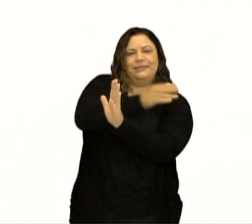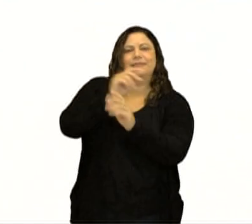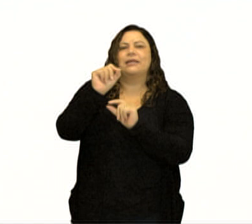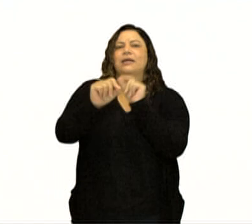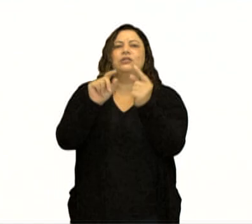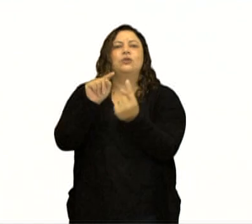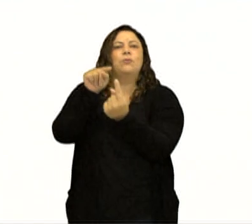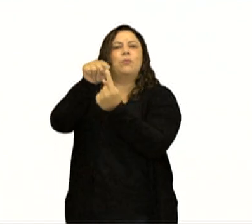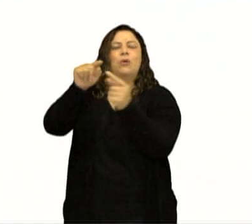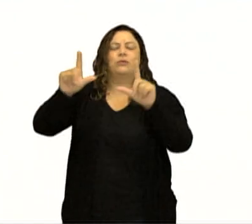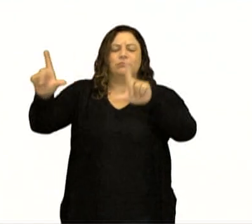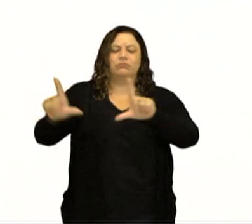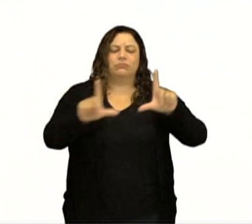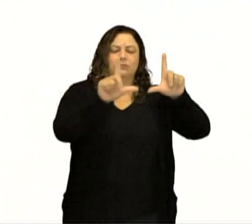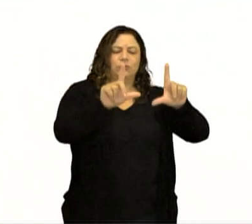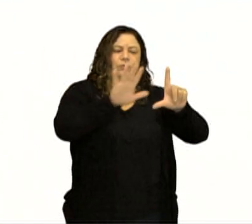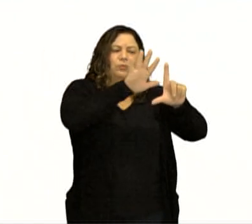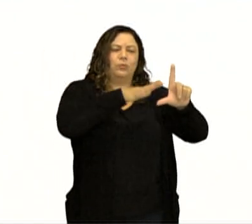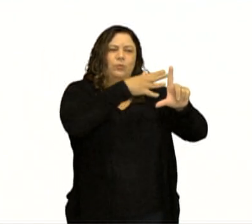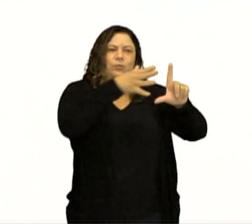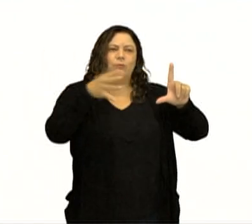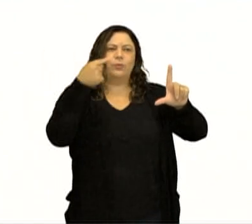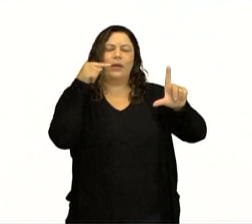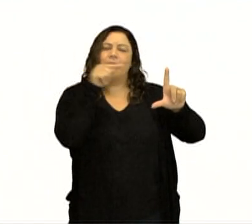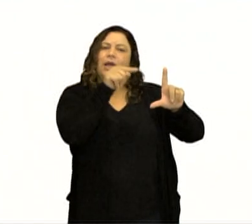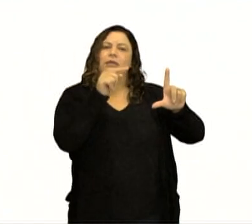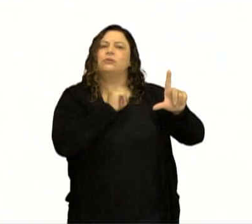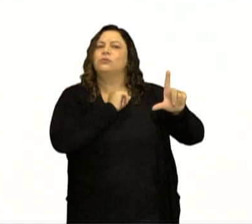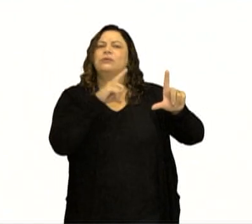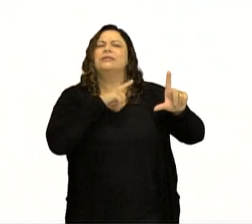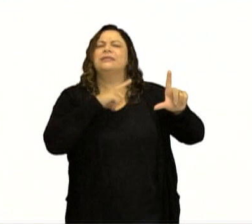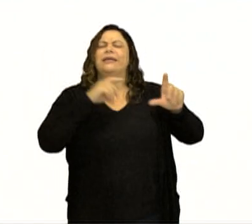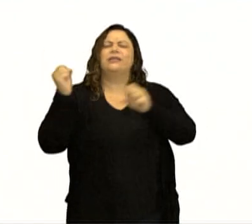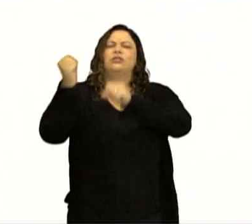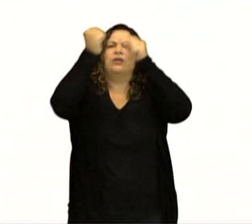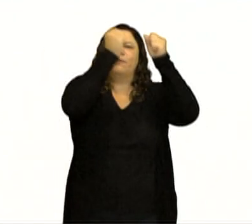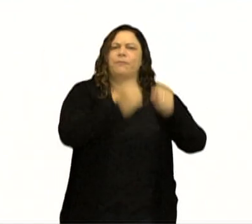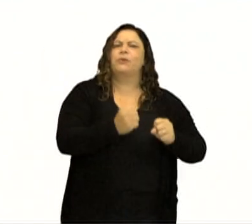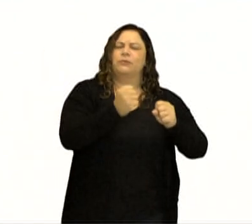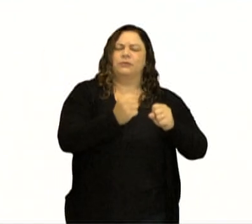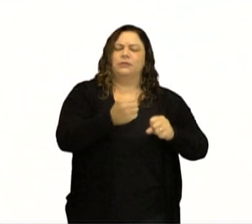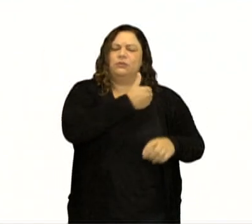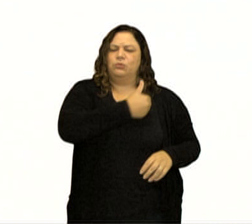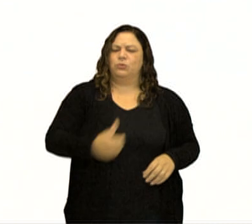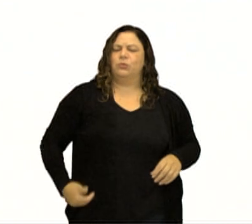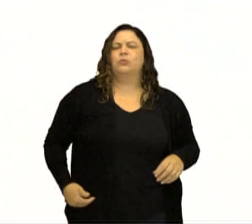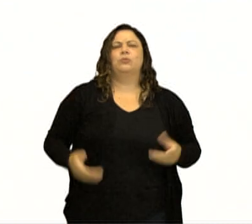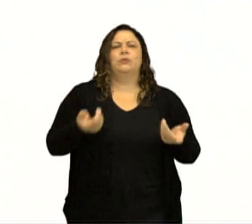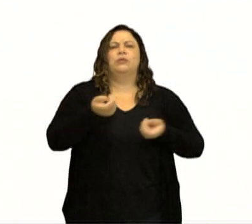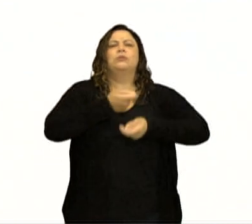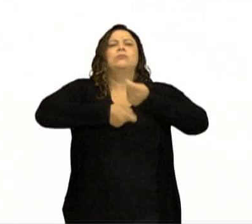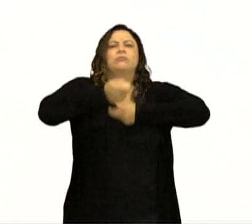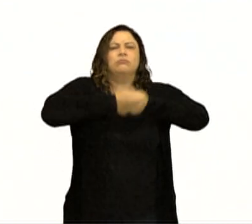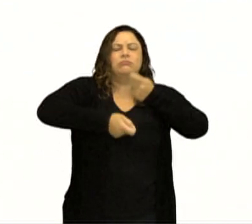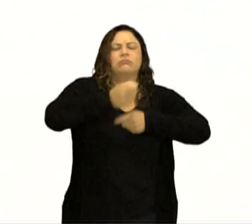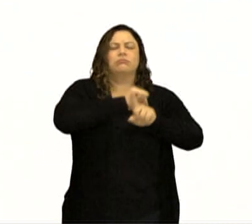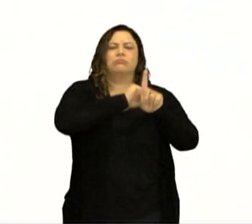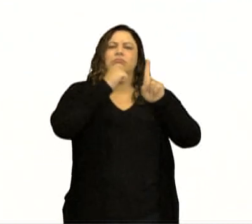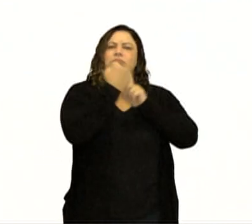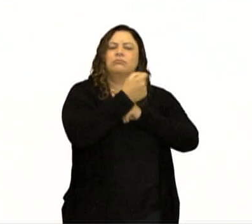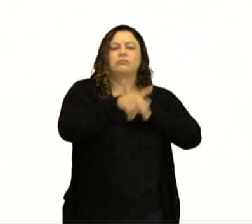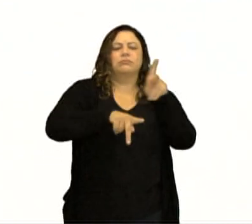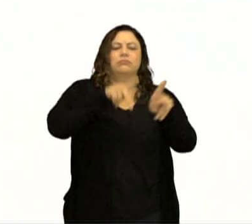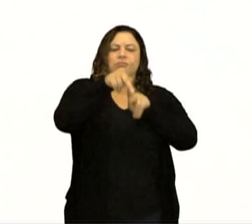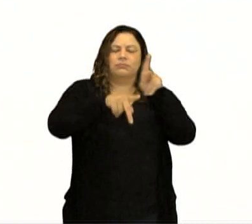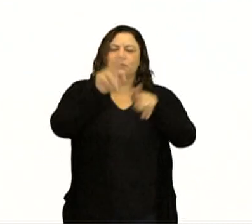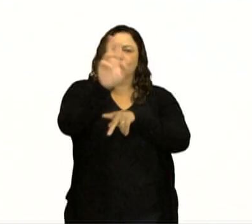no quadro abaixo quem tinha o poder no sistema governamental e as condições econômicas e sociais da população